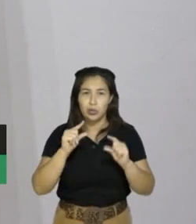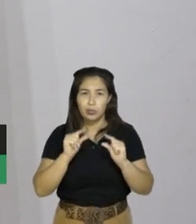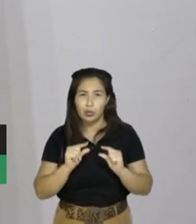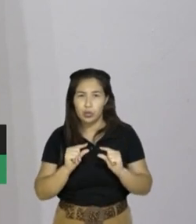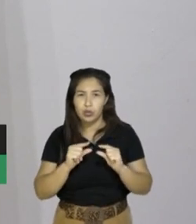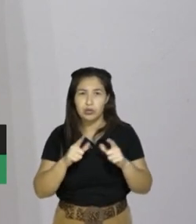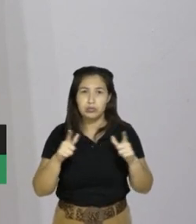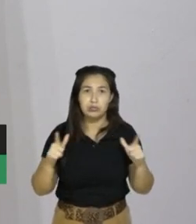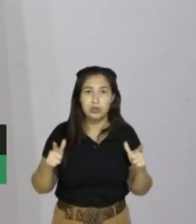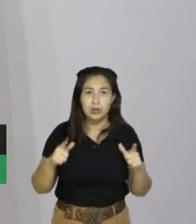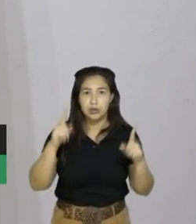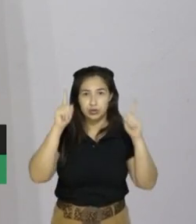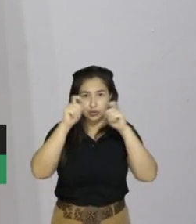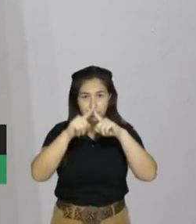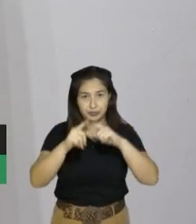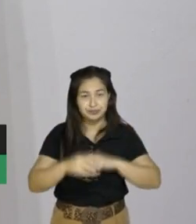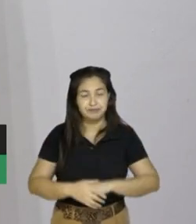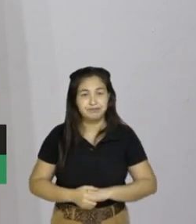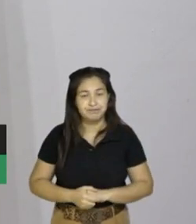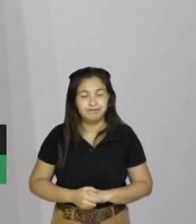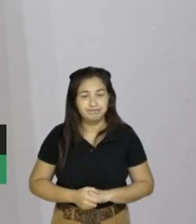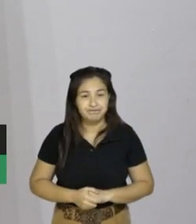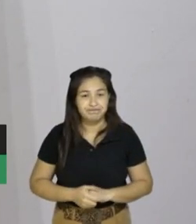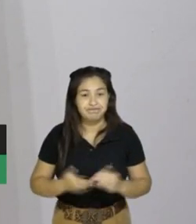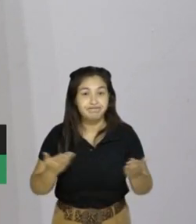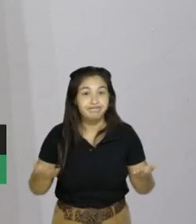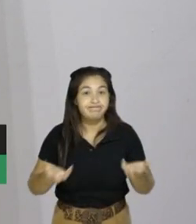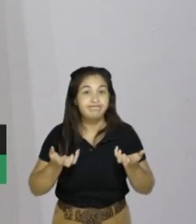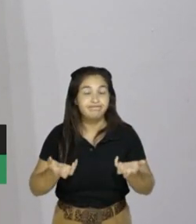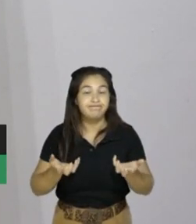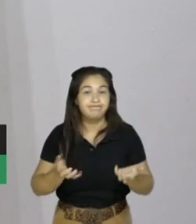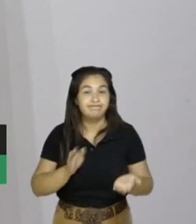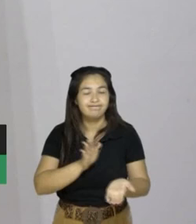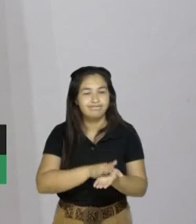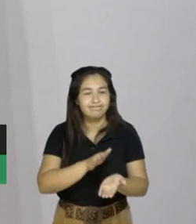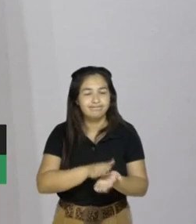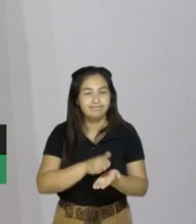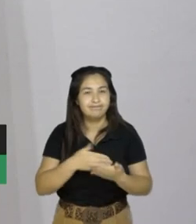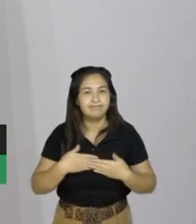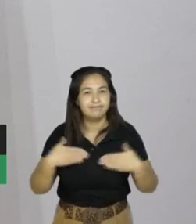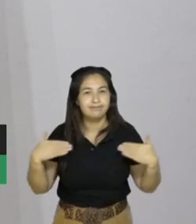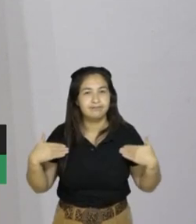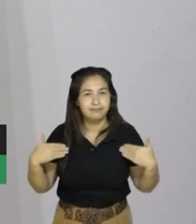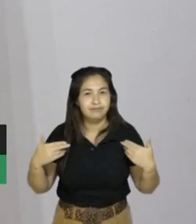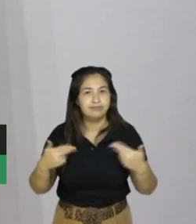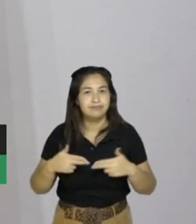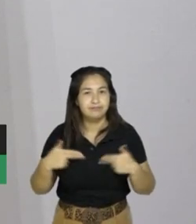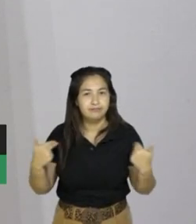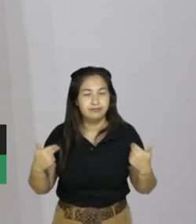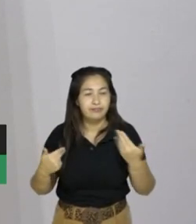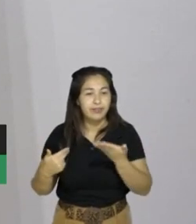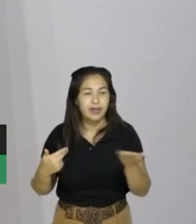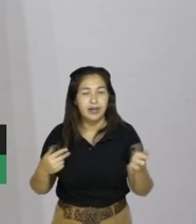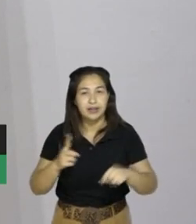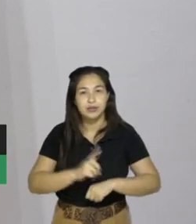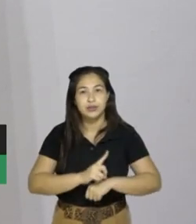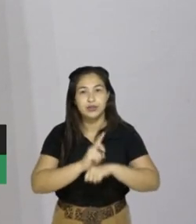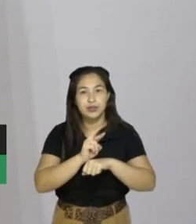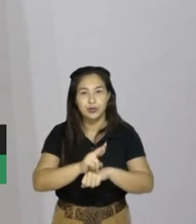na Vila Itoupava então eu quero homenagear aqui é toda a diretoria